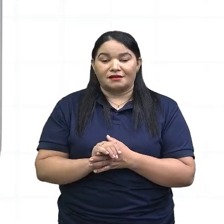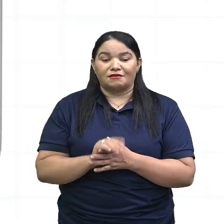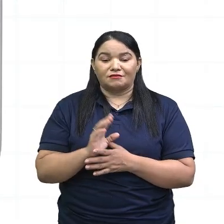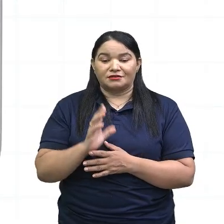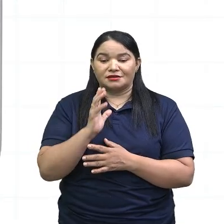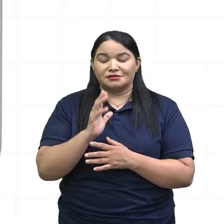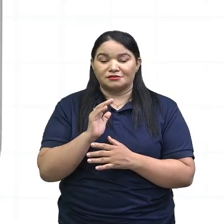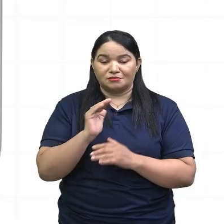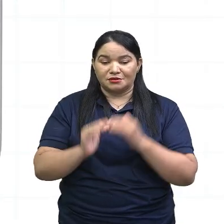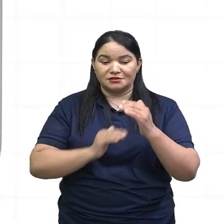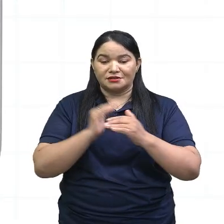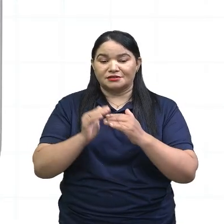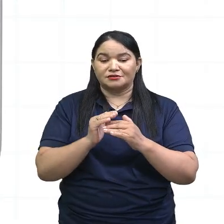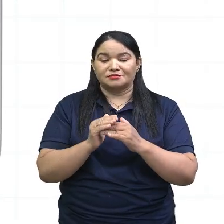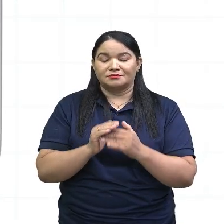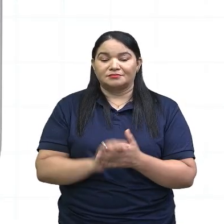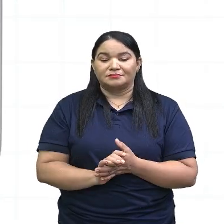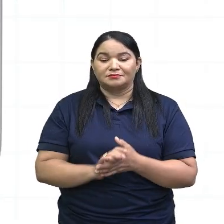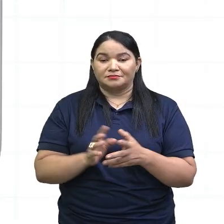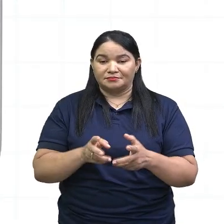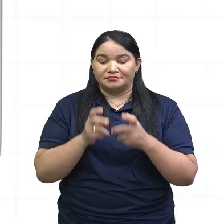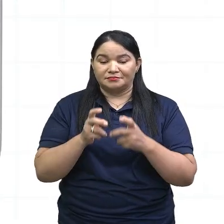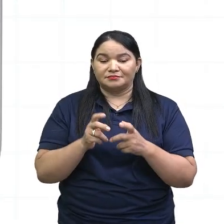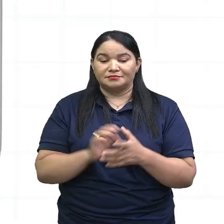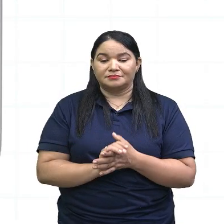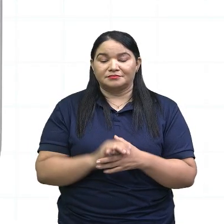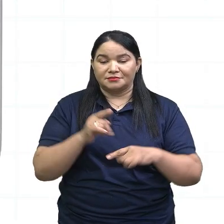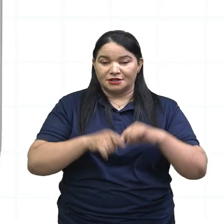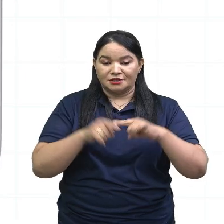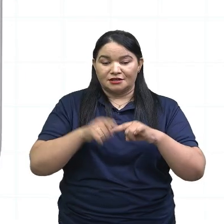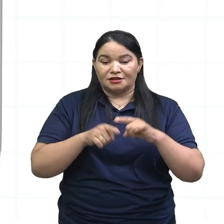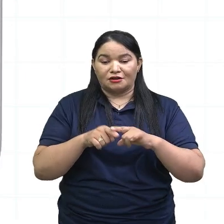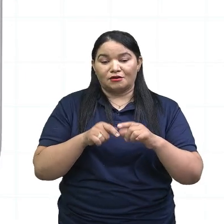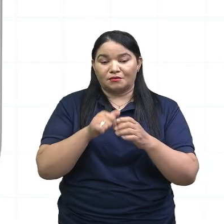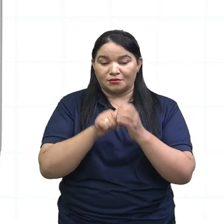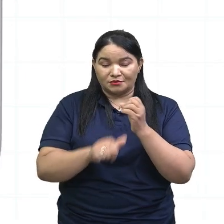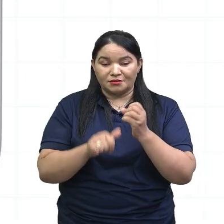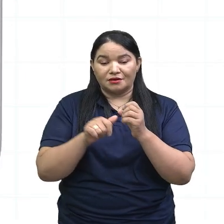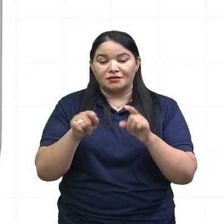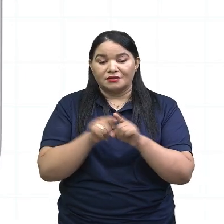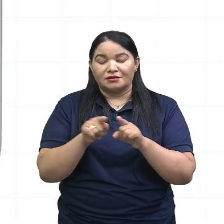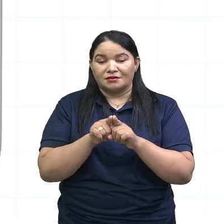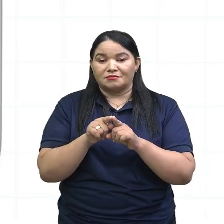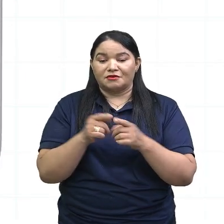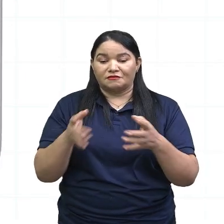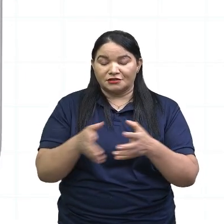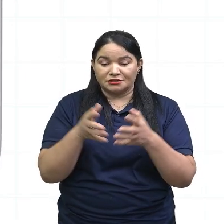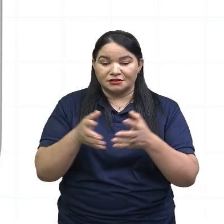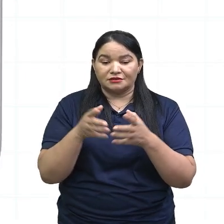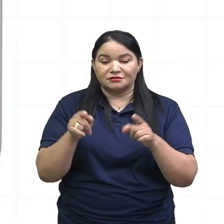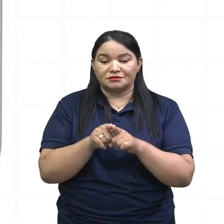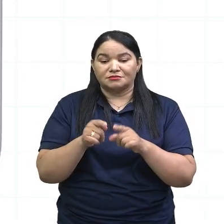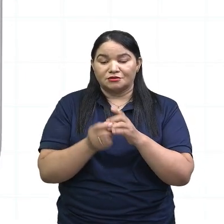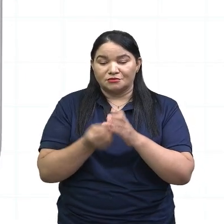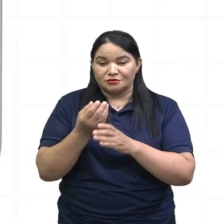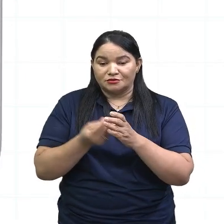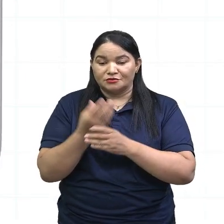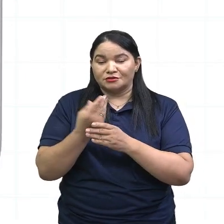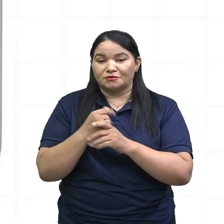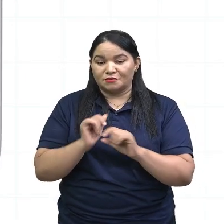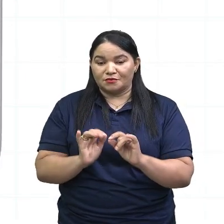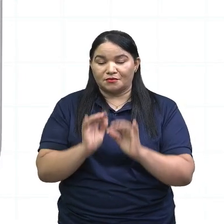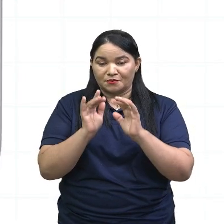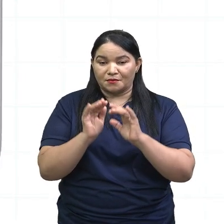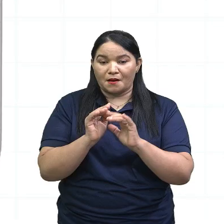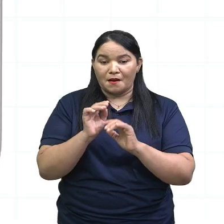processo, né? A gente observa que é tanto de origem animal quanto vegetal, a produção ali desse gás metano no reator